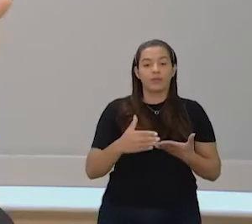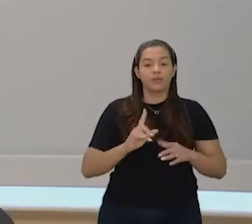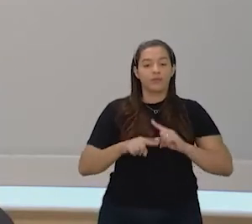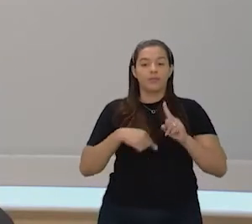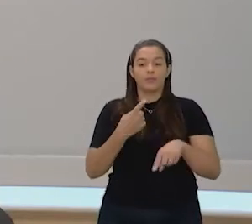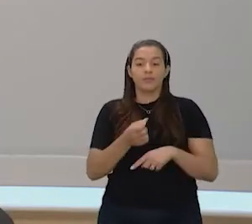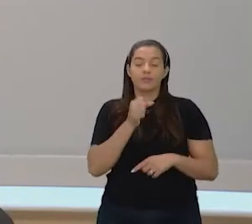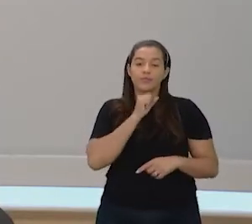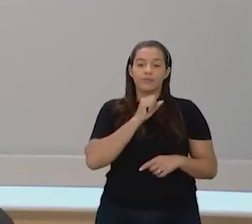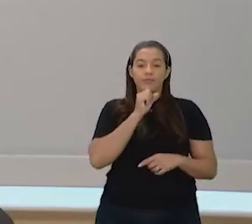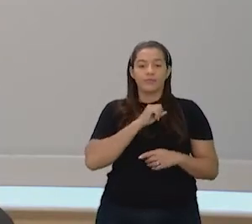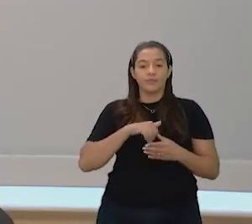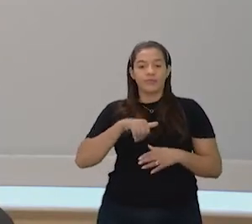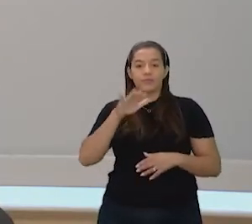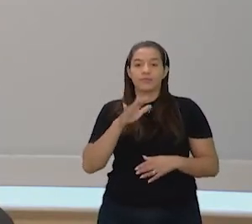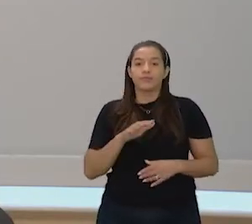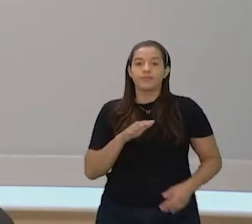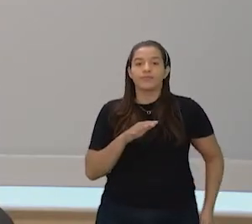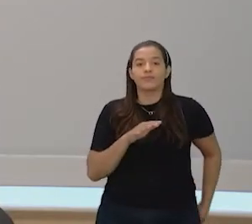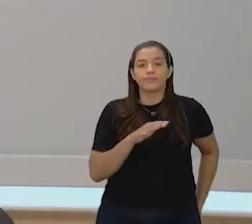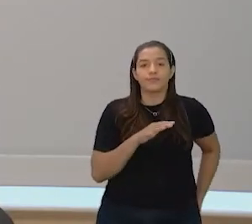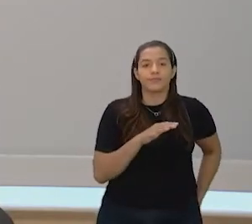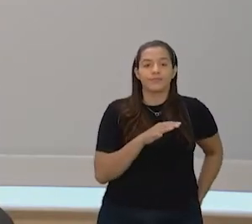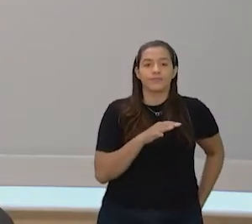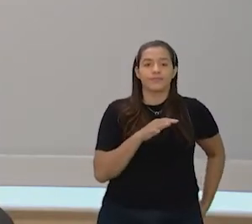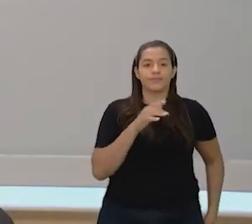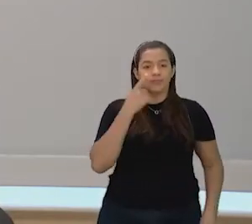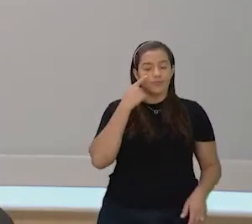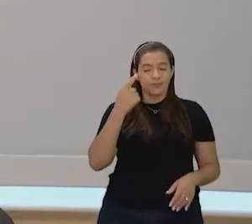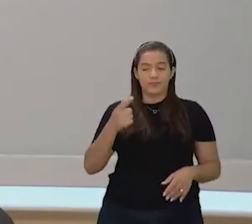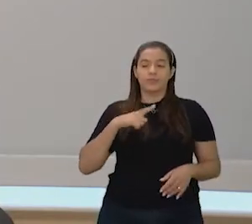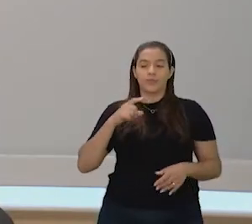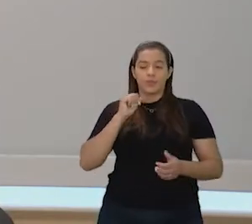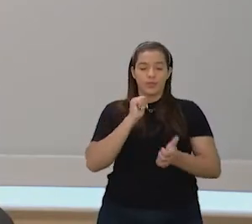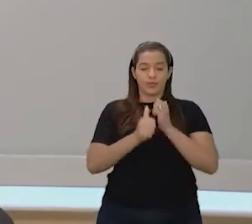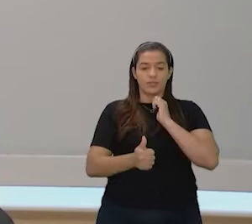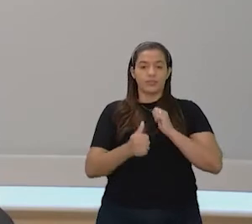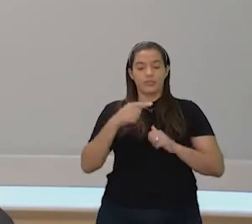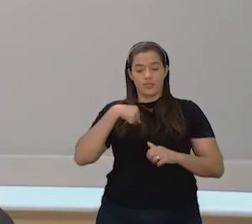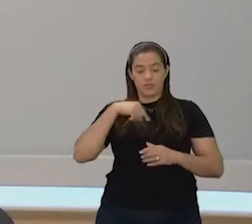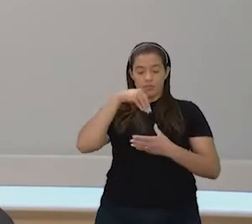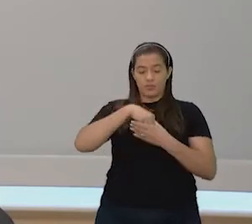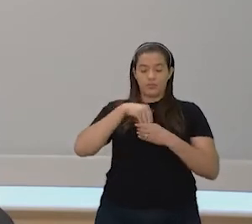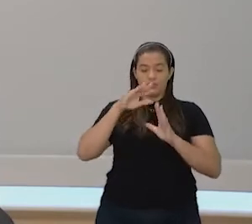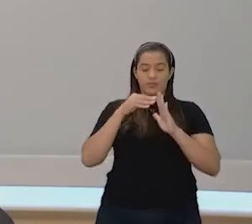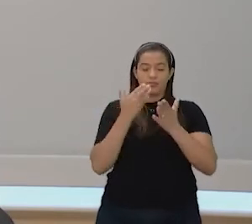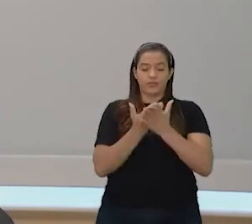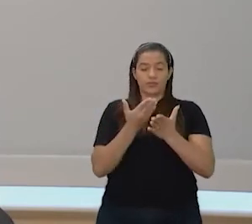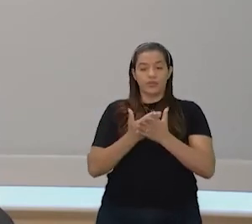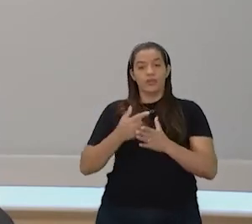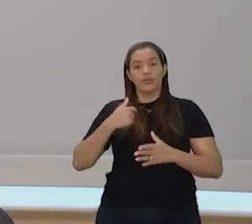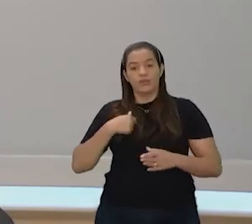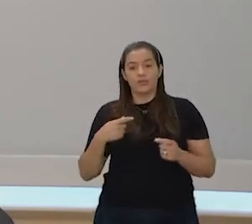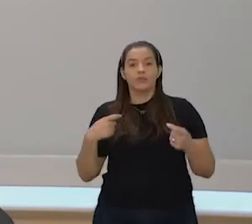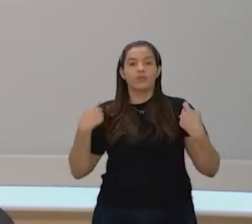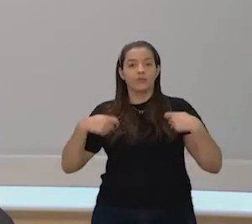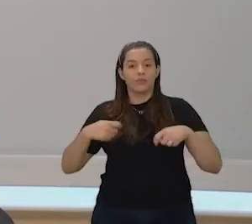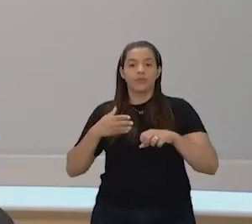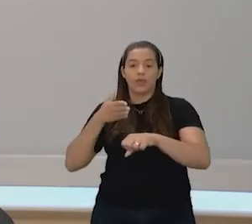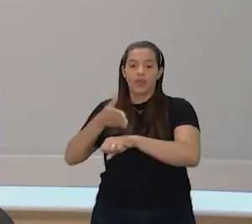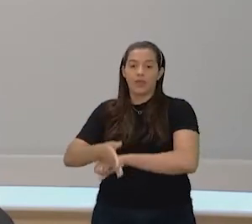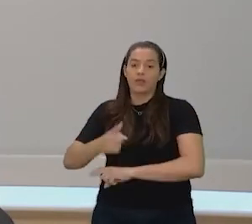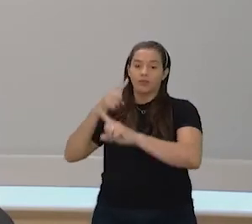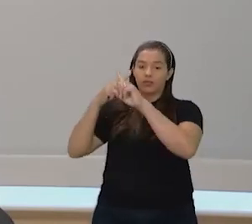de velho, mas eu tenho a impressão de que se eu tivesse na minha escola atletismo, eu poderia inclusive trabalhar em competições, porque eu já